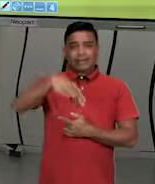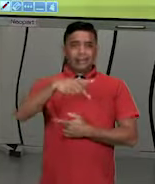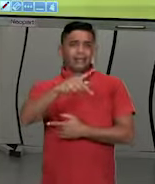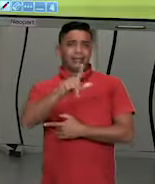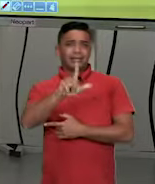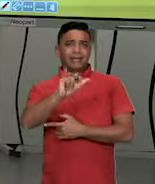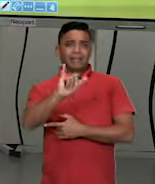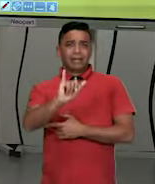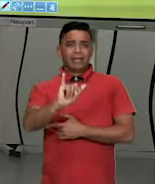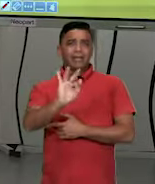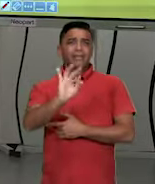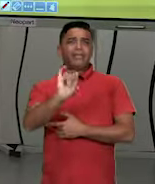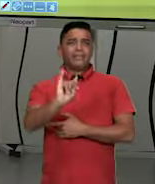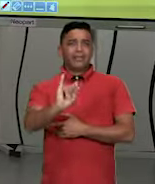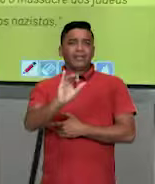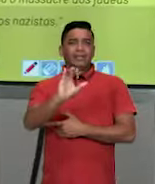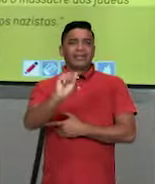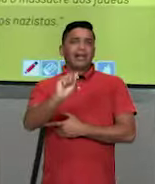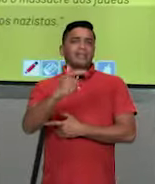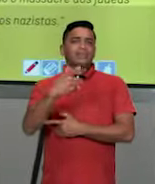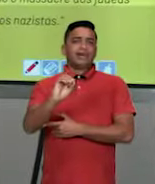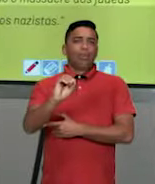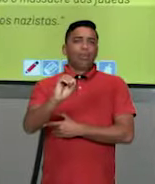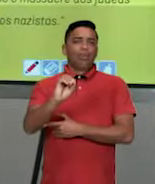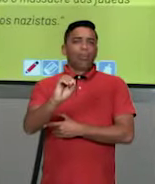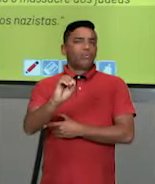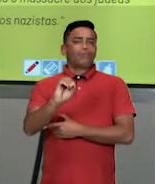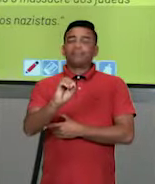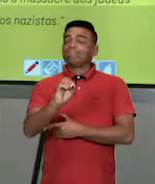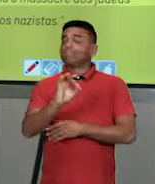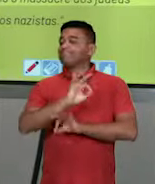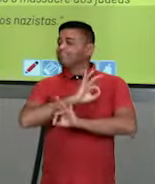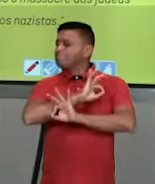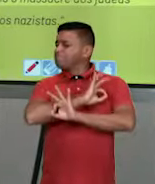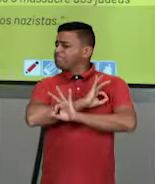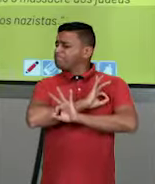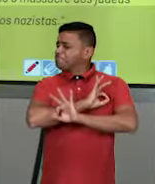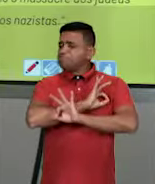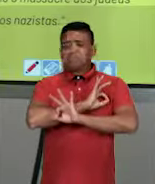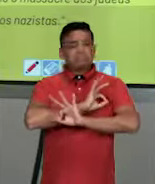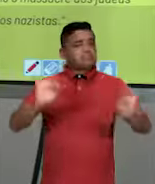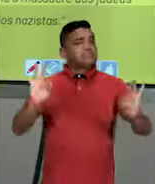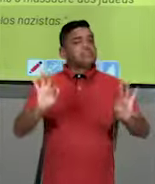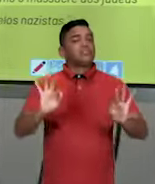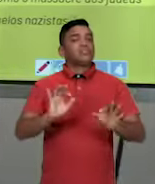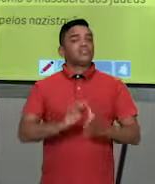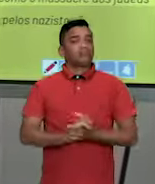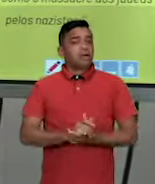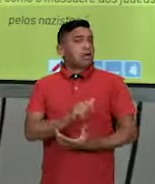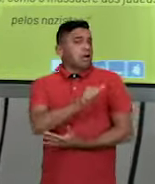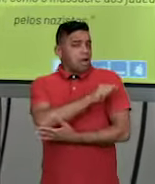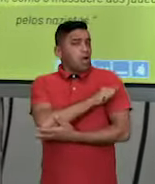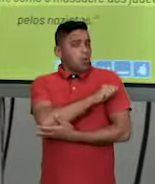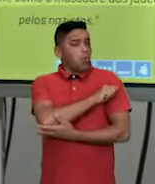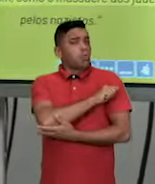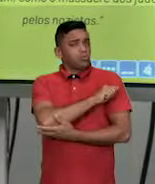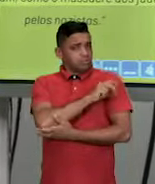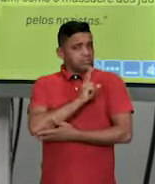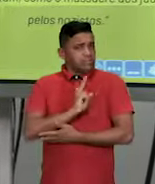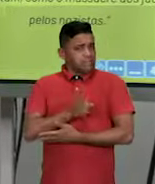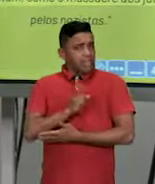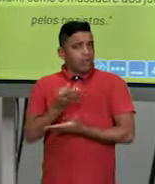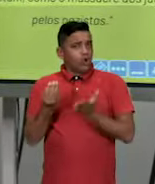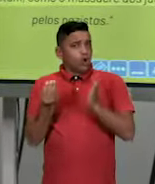é fantástica. Muitos mesmo alunos utilizam a